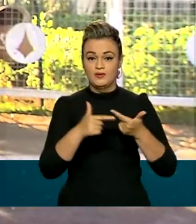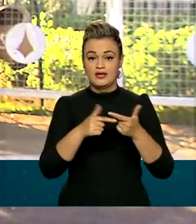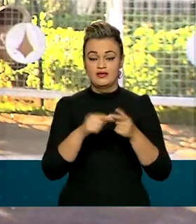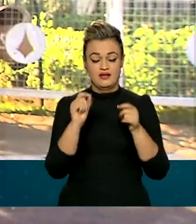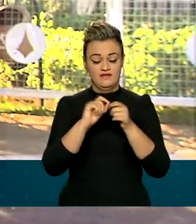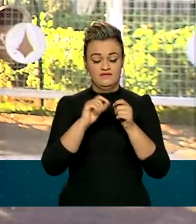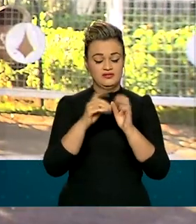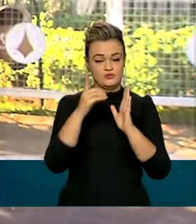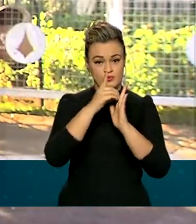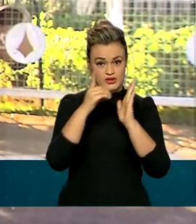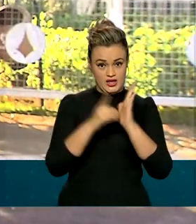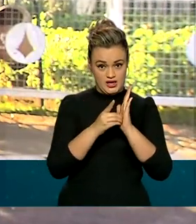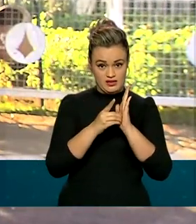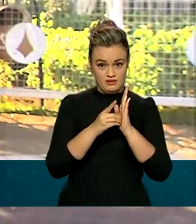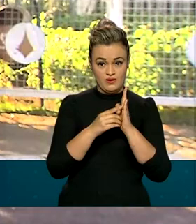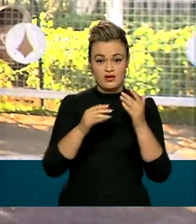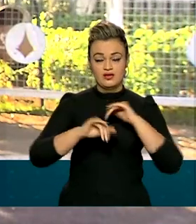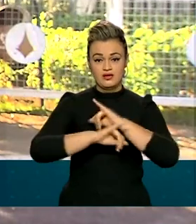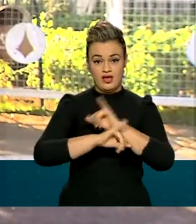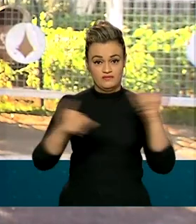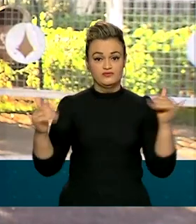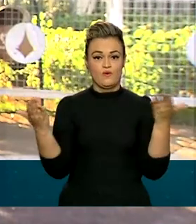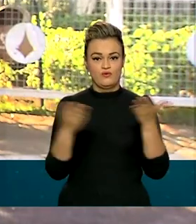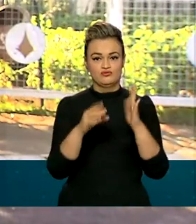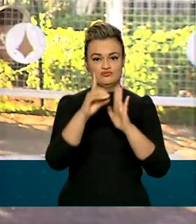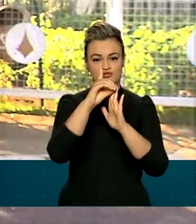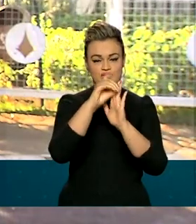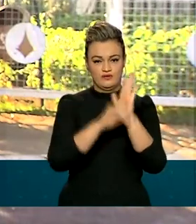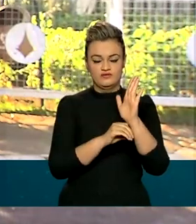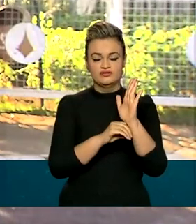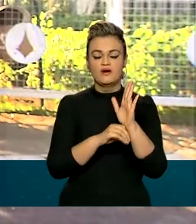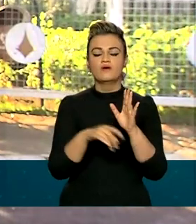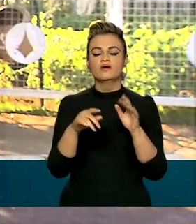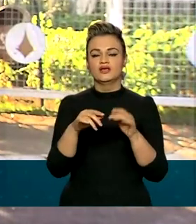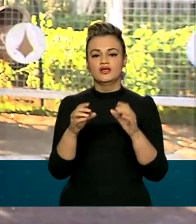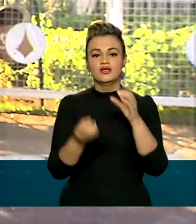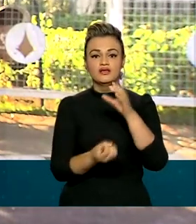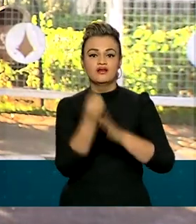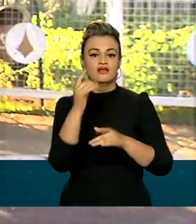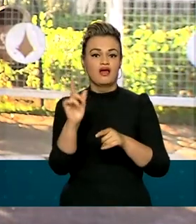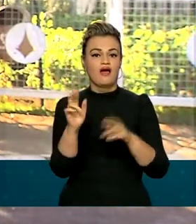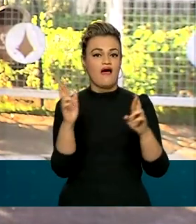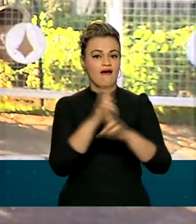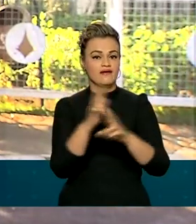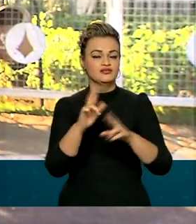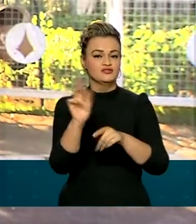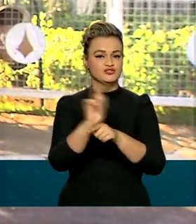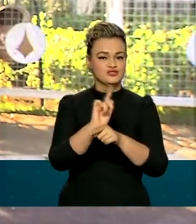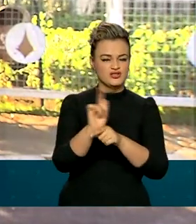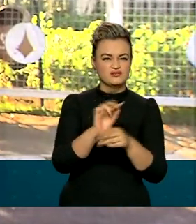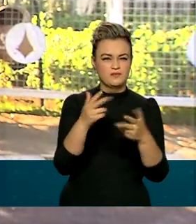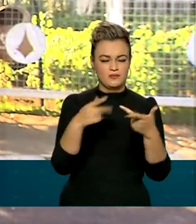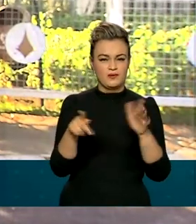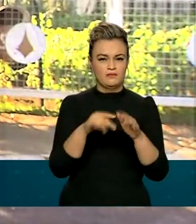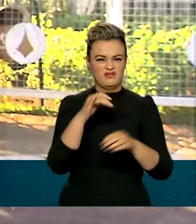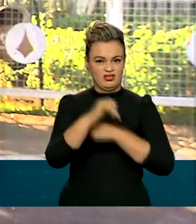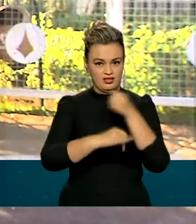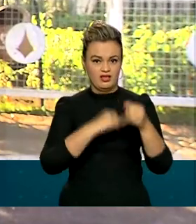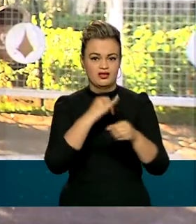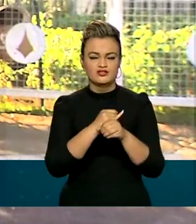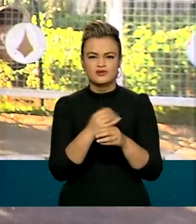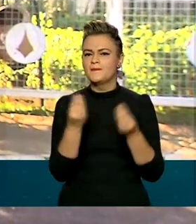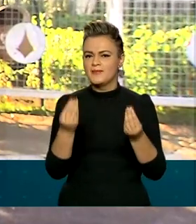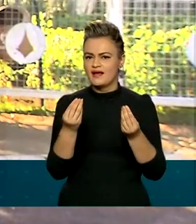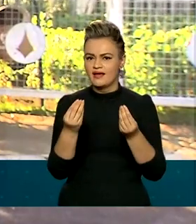foi publicado hoje no Diário Oficial da União, que cria a Rede Federal de Gestão e de Incidentes Cibernéticos. A medida é